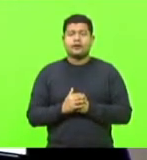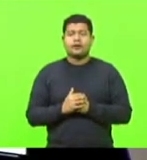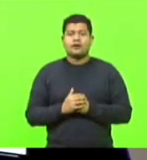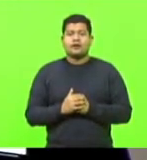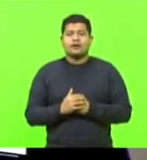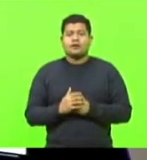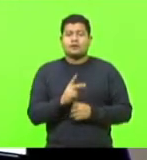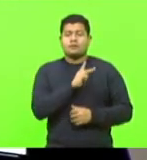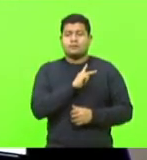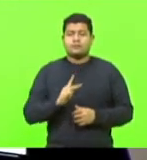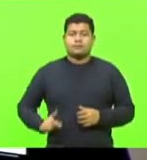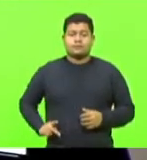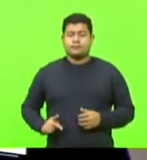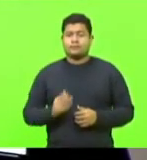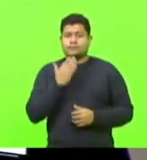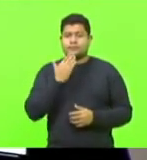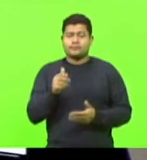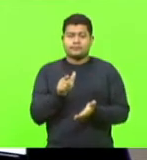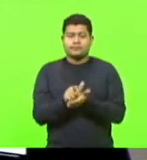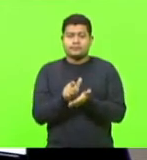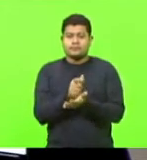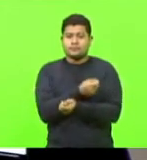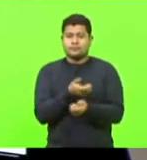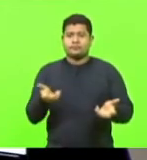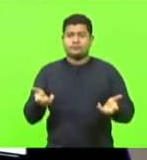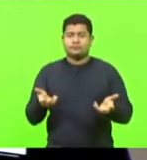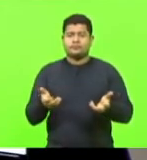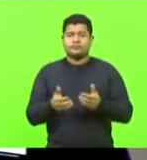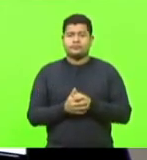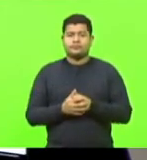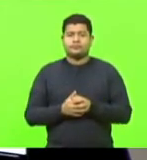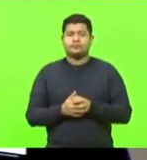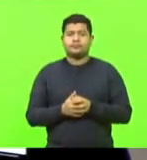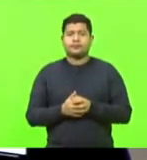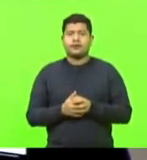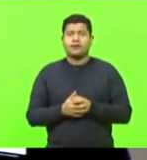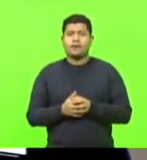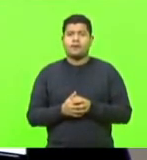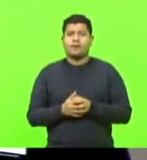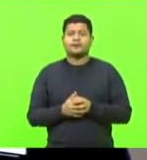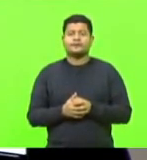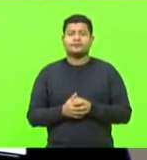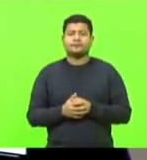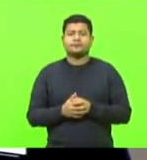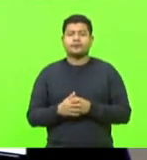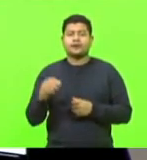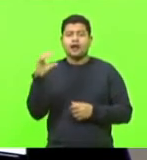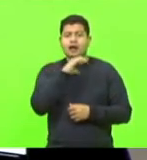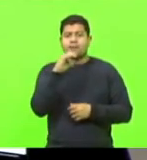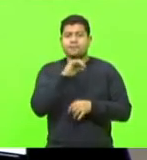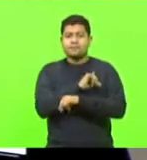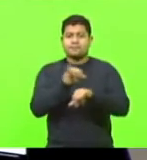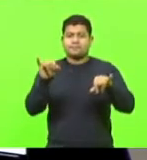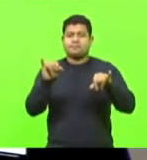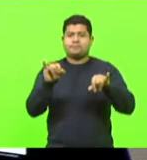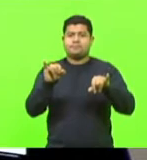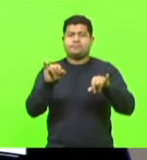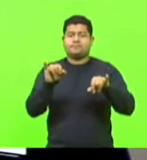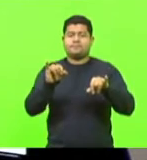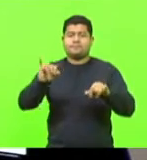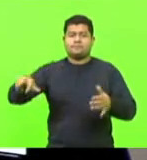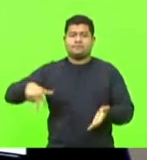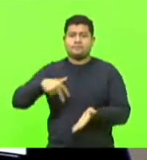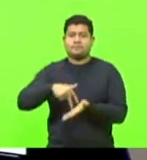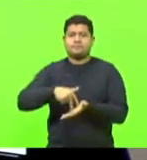Expediente. O senhor presidente solicitou que se procedesse à distribuição. Breves comunicações.